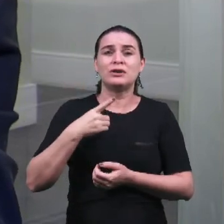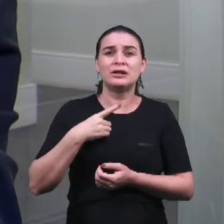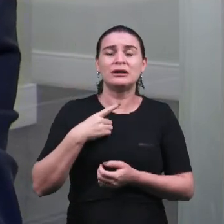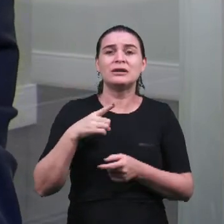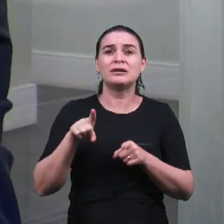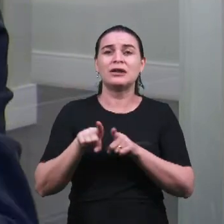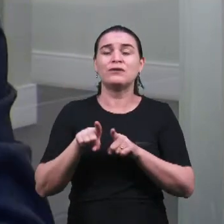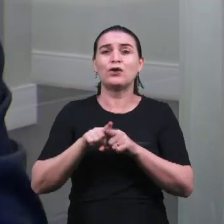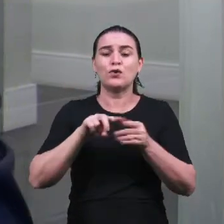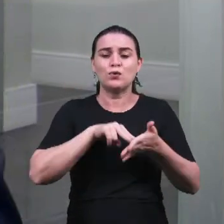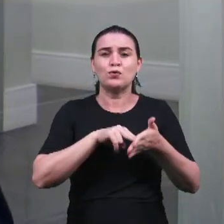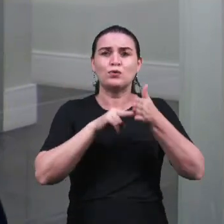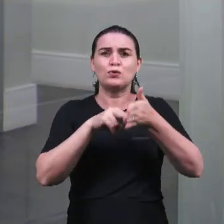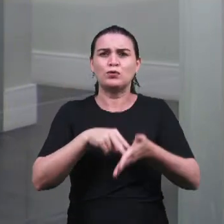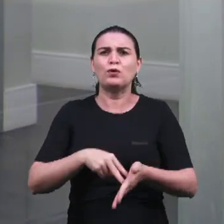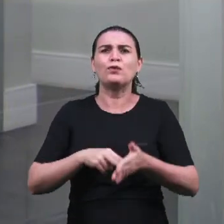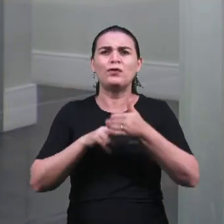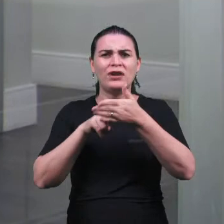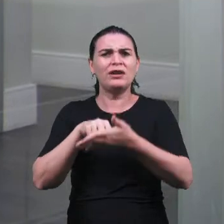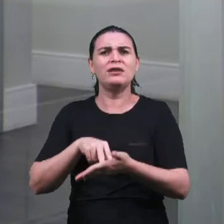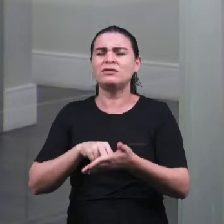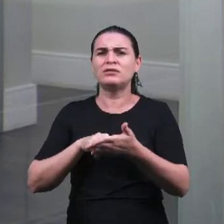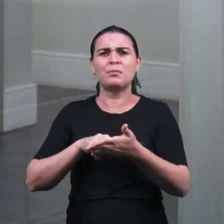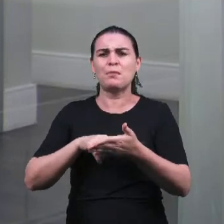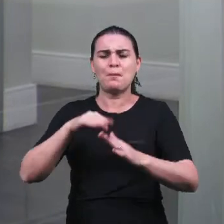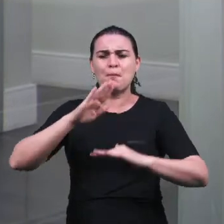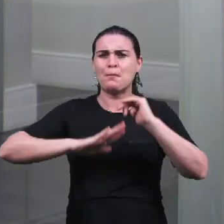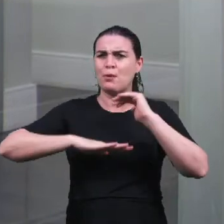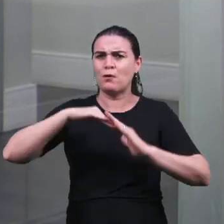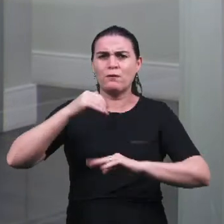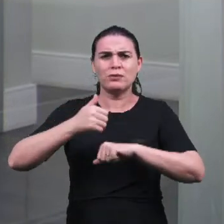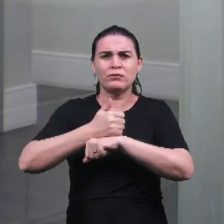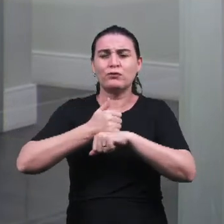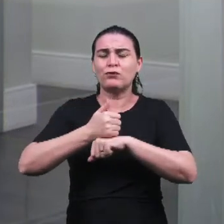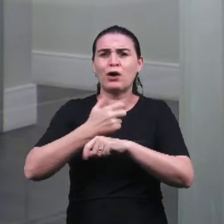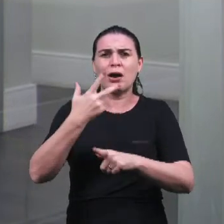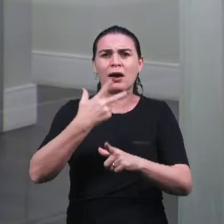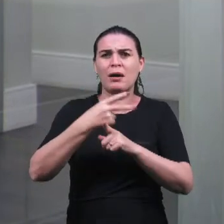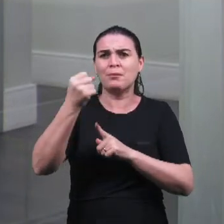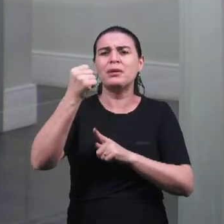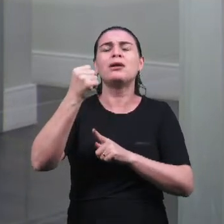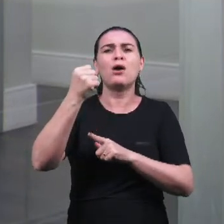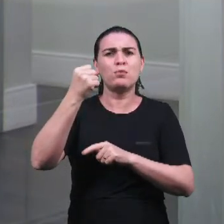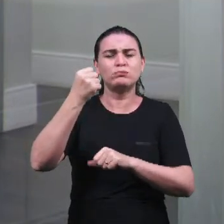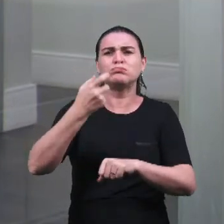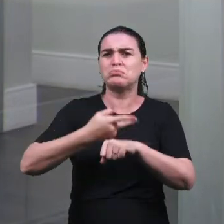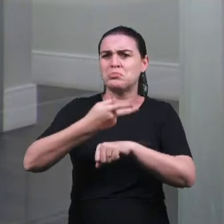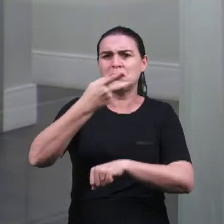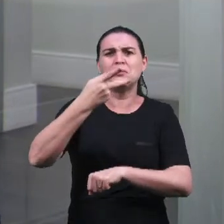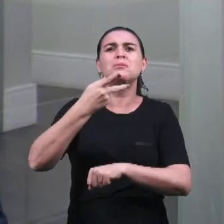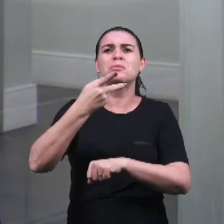profissionais. Competições internacionais, um foi campeão brasileiro, né? Você viu lá, né? Foi campeão brasileiro em